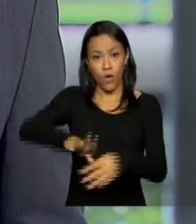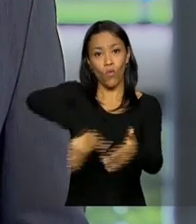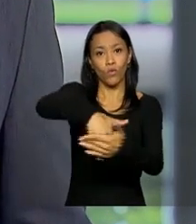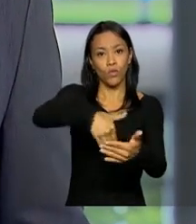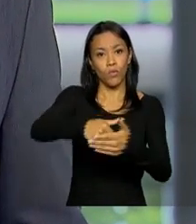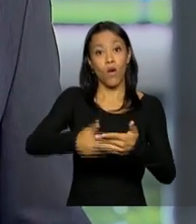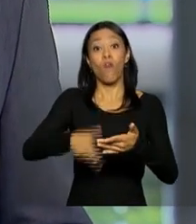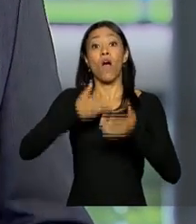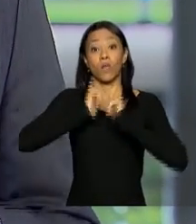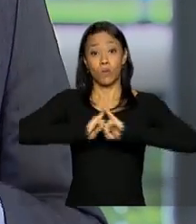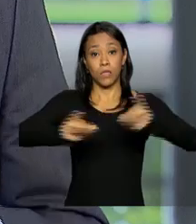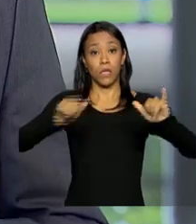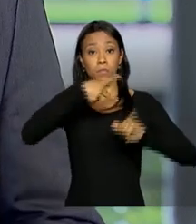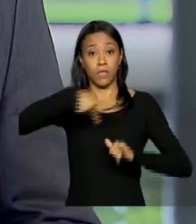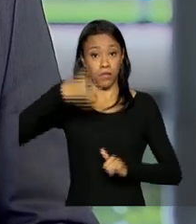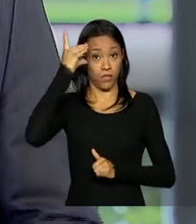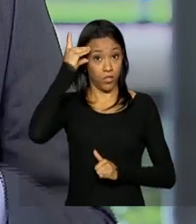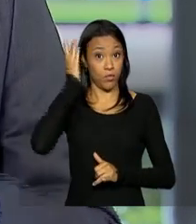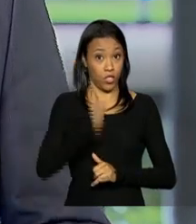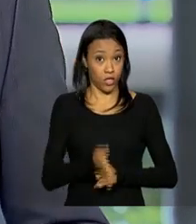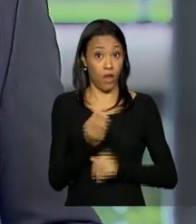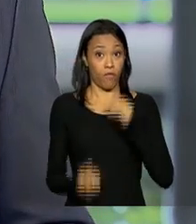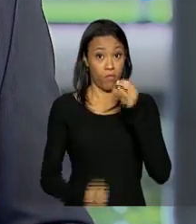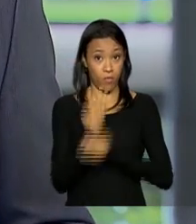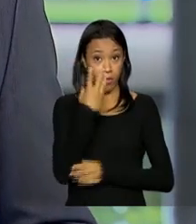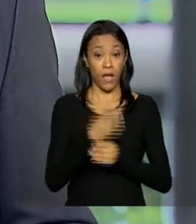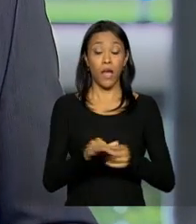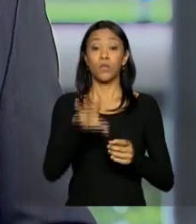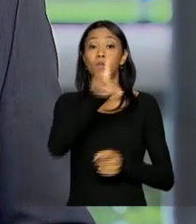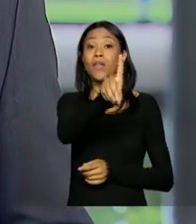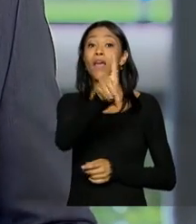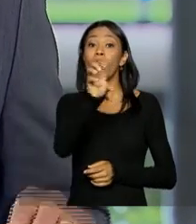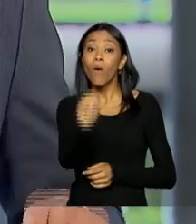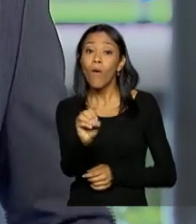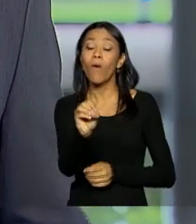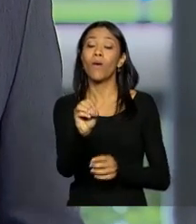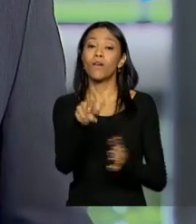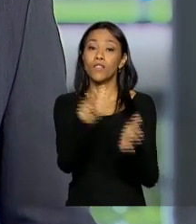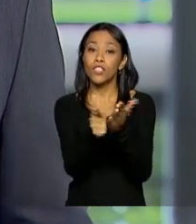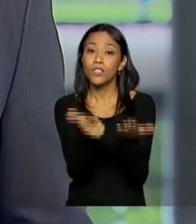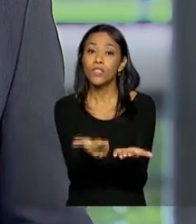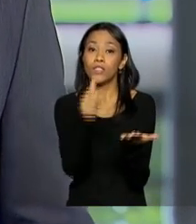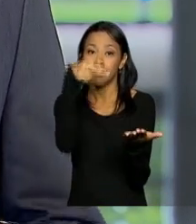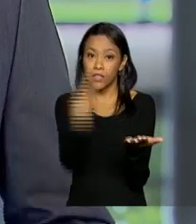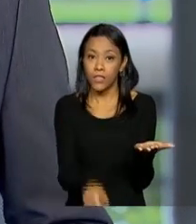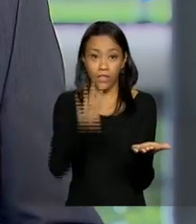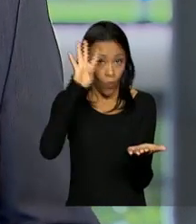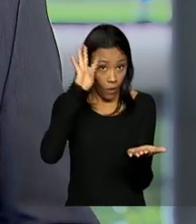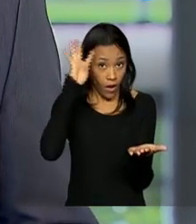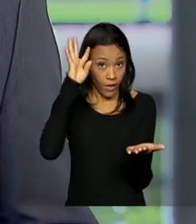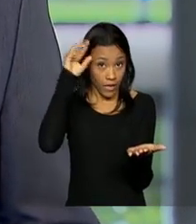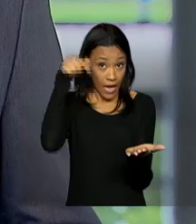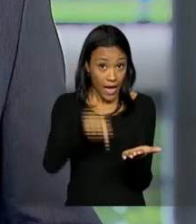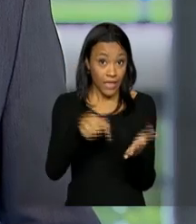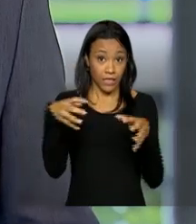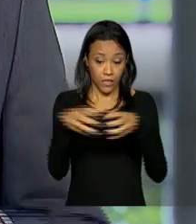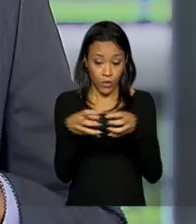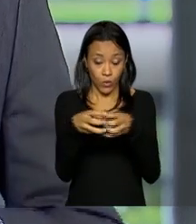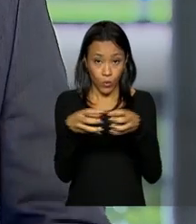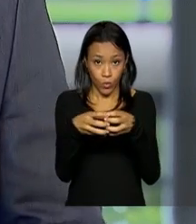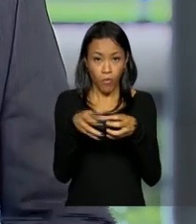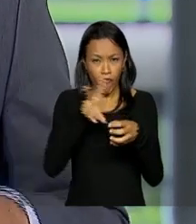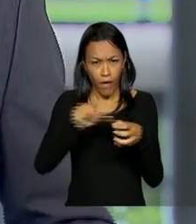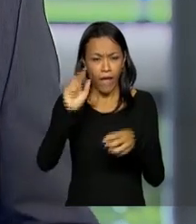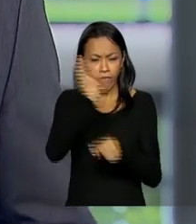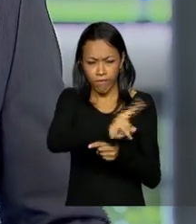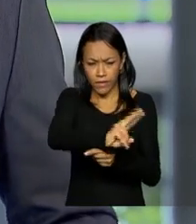presidenta Dilma Rousseff foi publicado no Diário Oficial da União desta quarta-feira o órgão vai fiscalizar